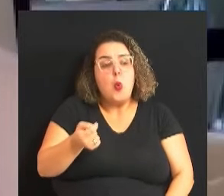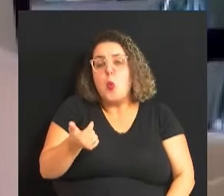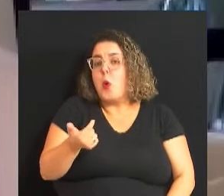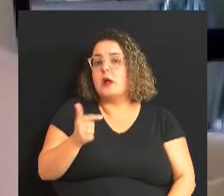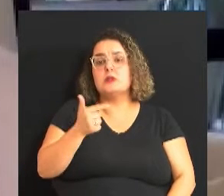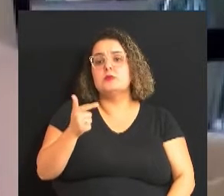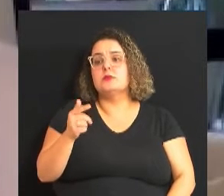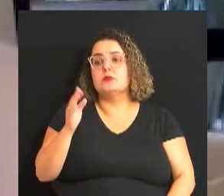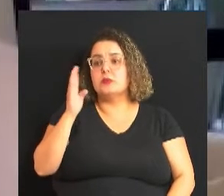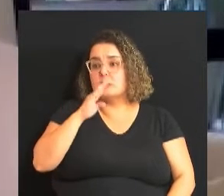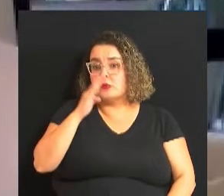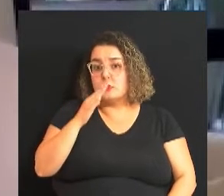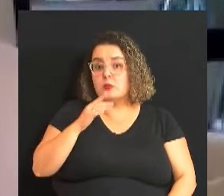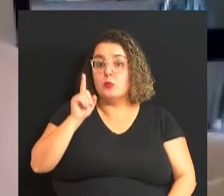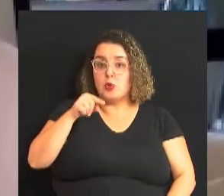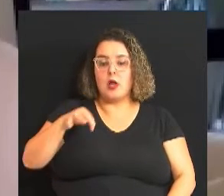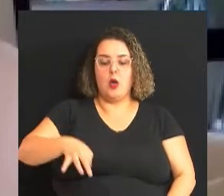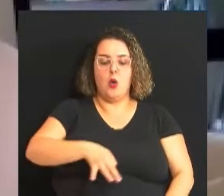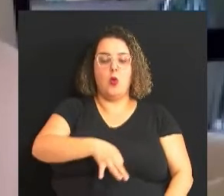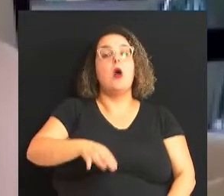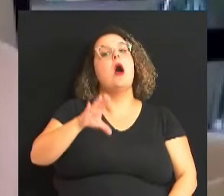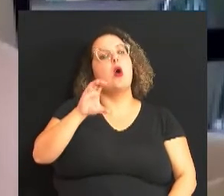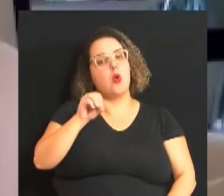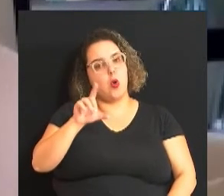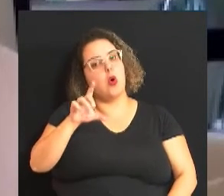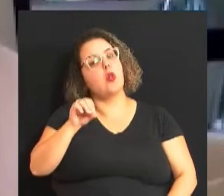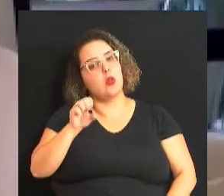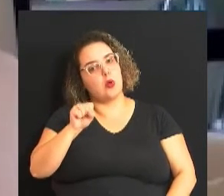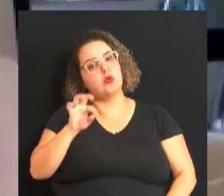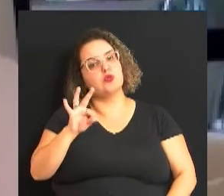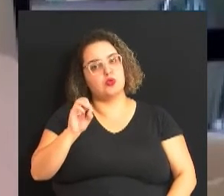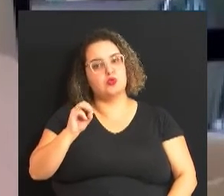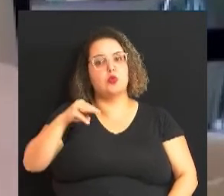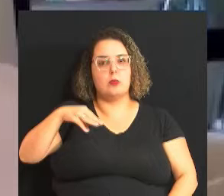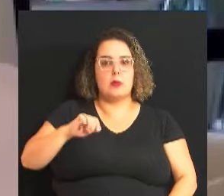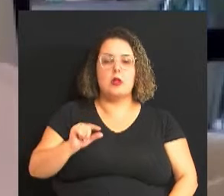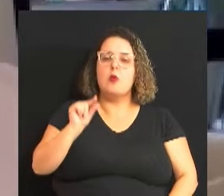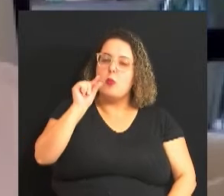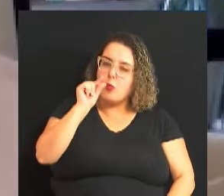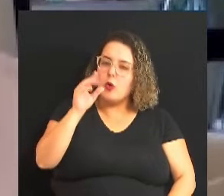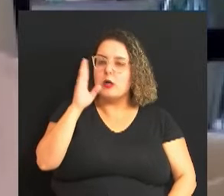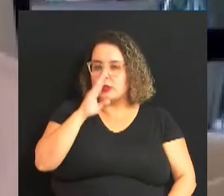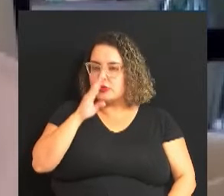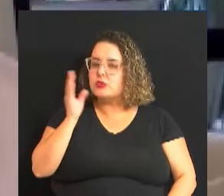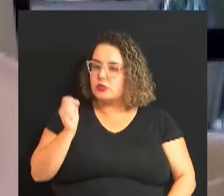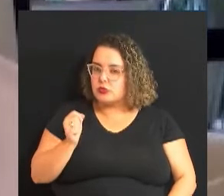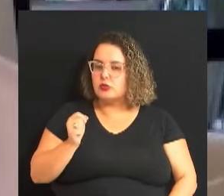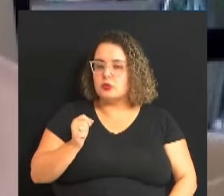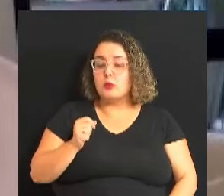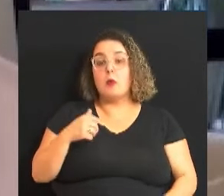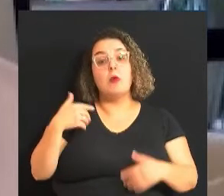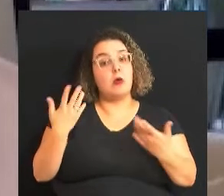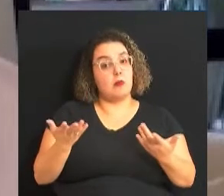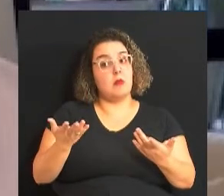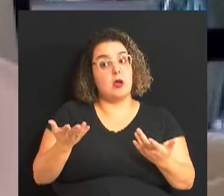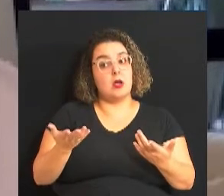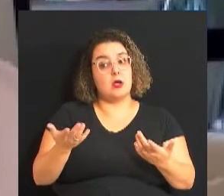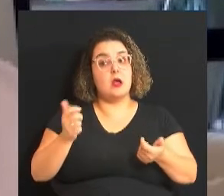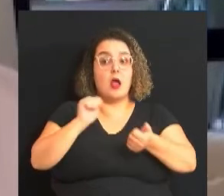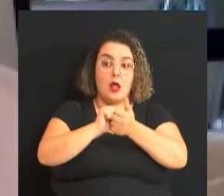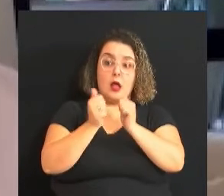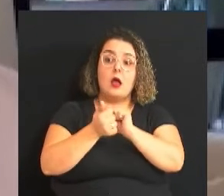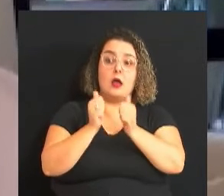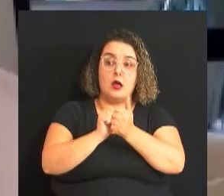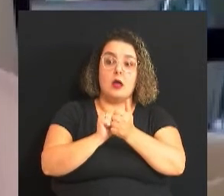intestino delgado. Uma colostomia já tem um pouquinho de cheiro, mas esse cheiro você compensa adaptando muito bem